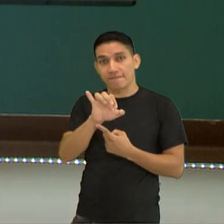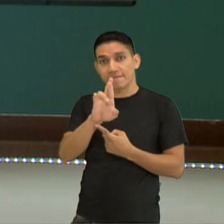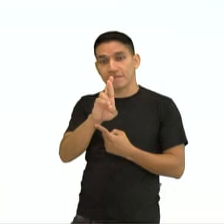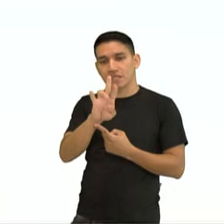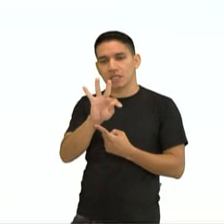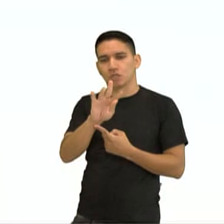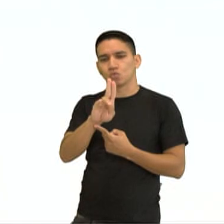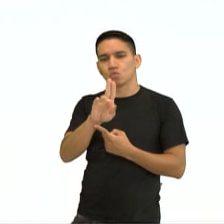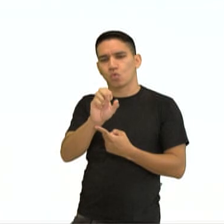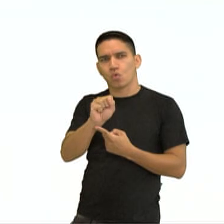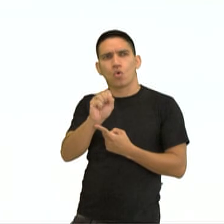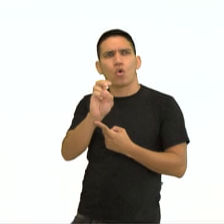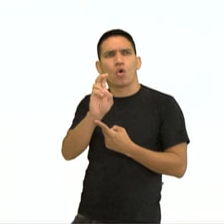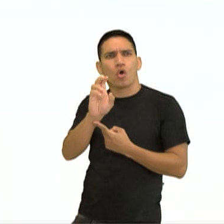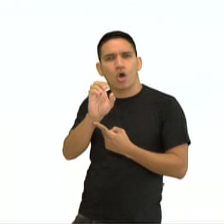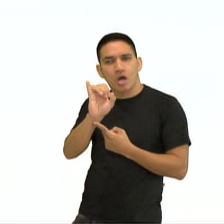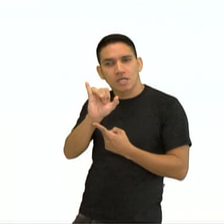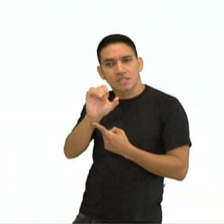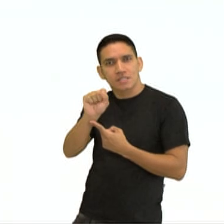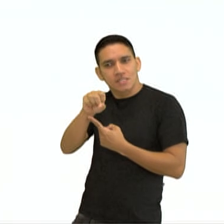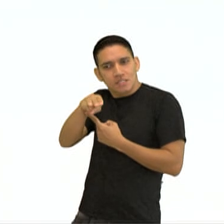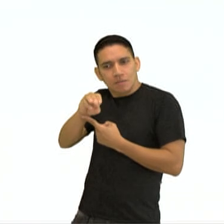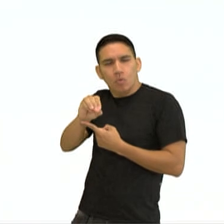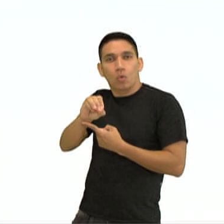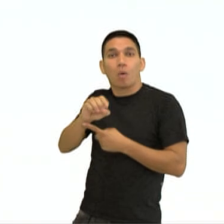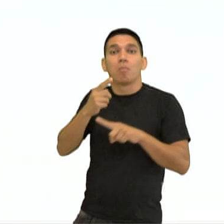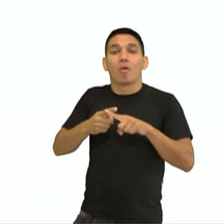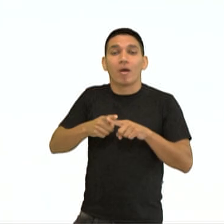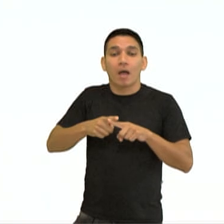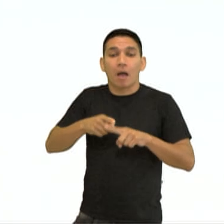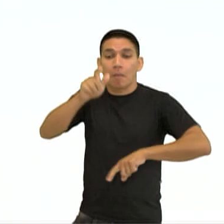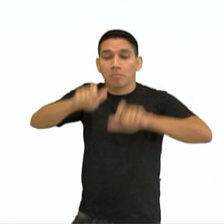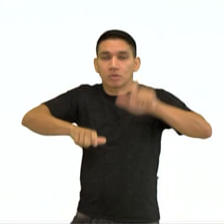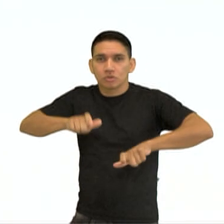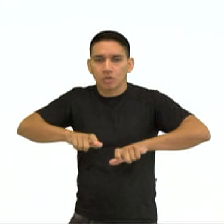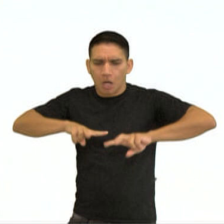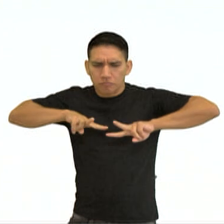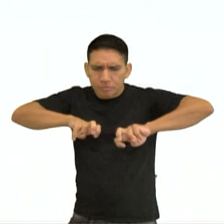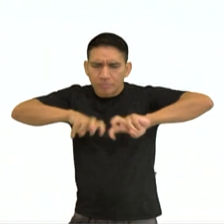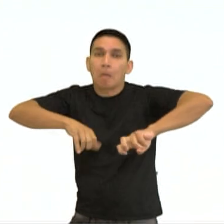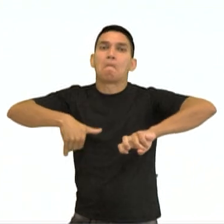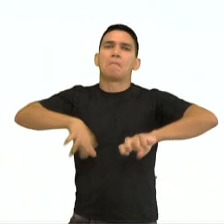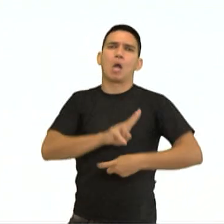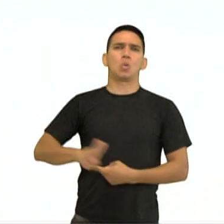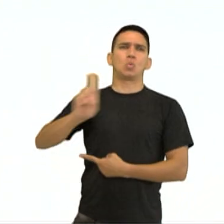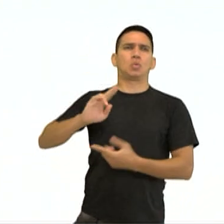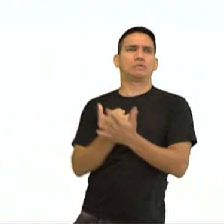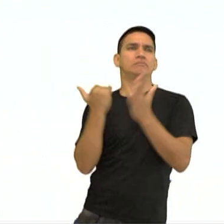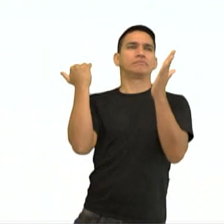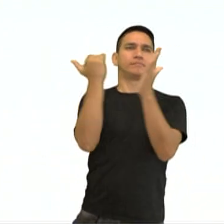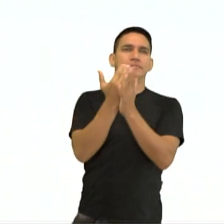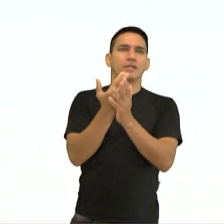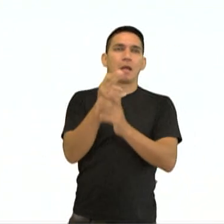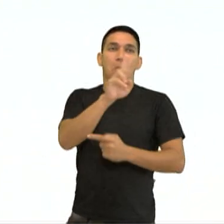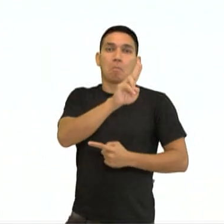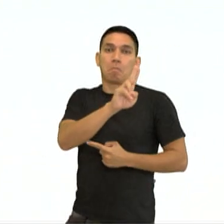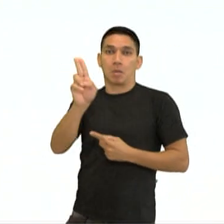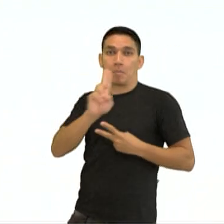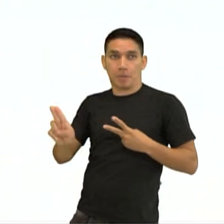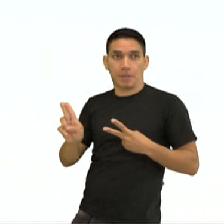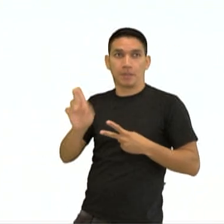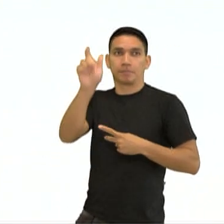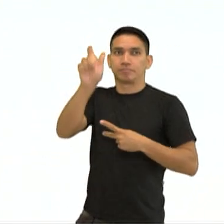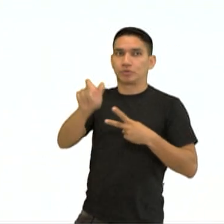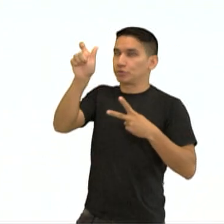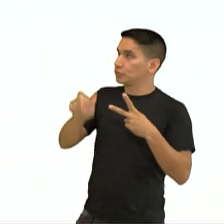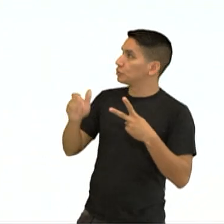o máximo do instrumento musical. Bach e Dietrich Buxtehude foram os maiores do órgão.